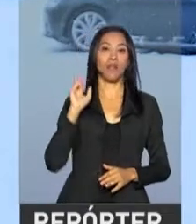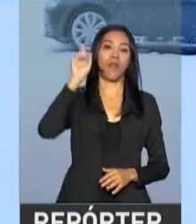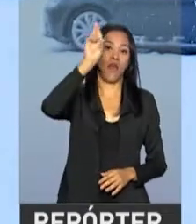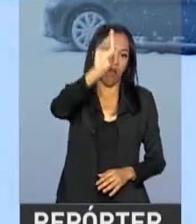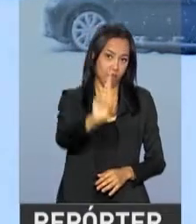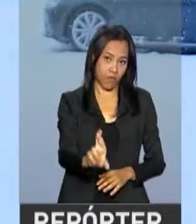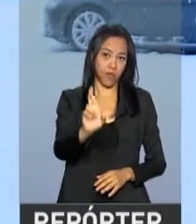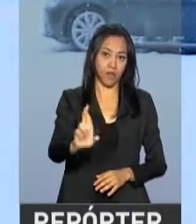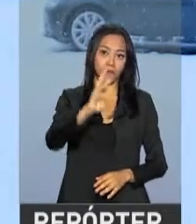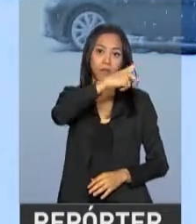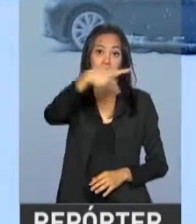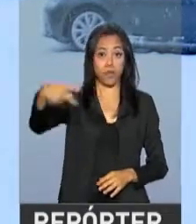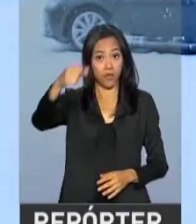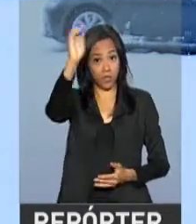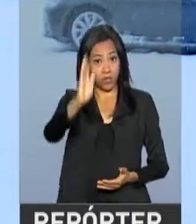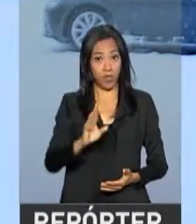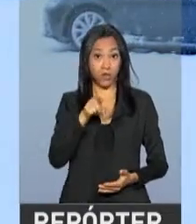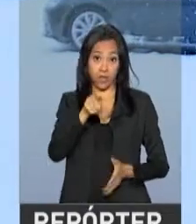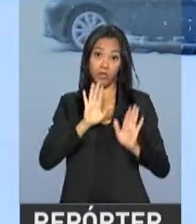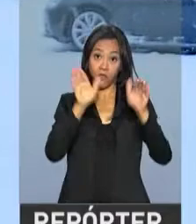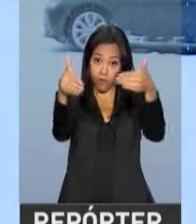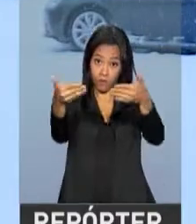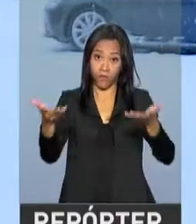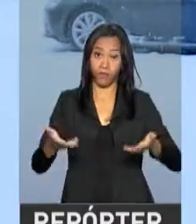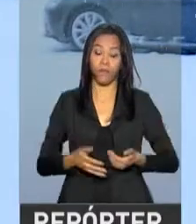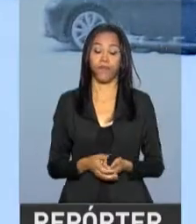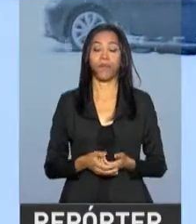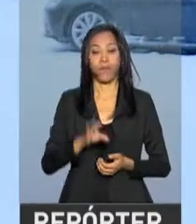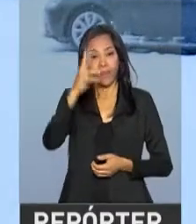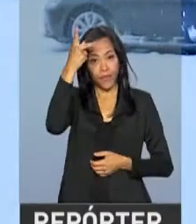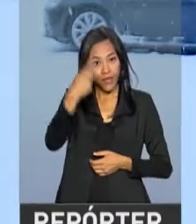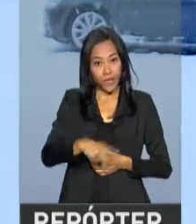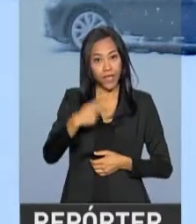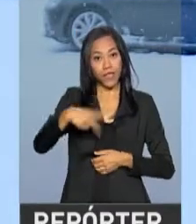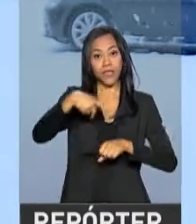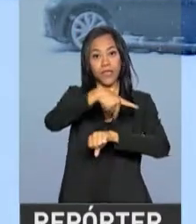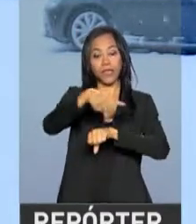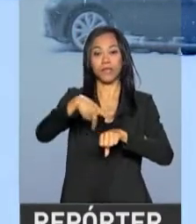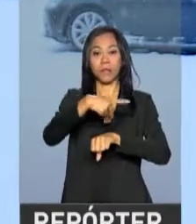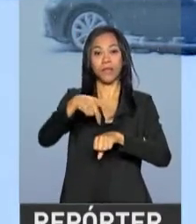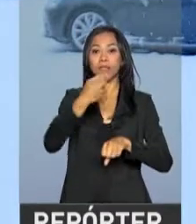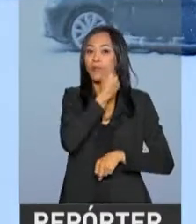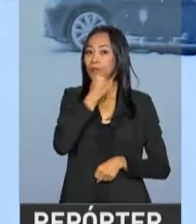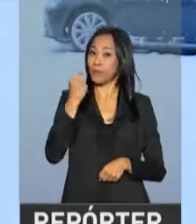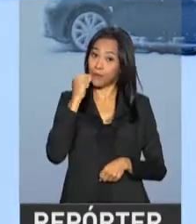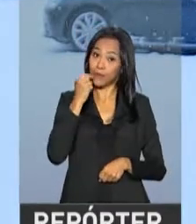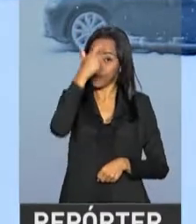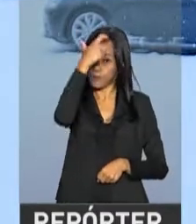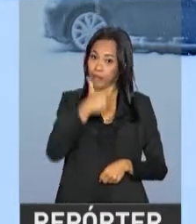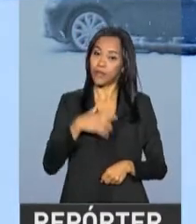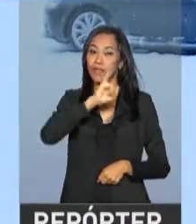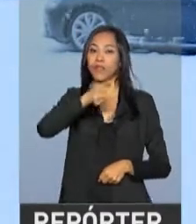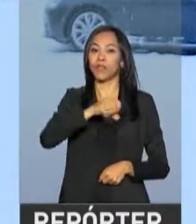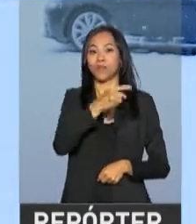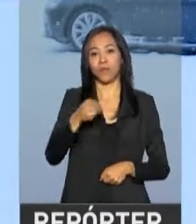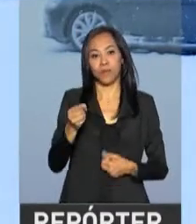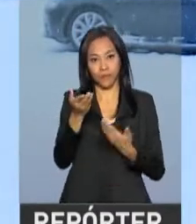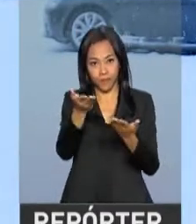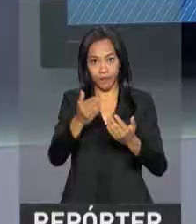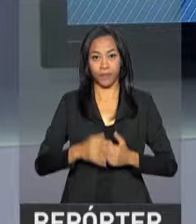no fórum econômico mundial de davos na suíça joão pedro neto para a tv